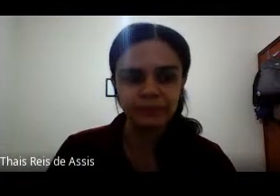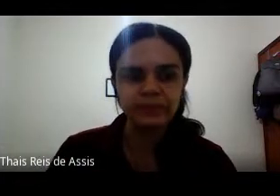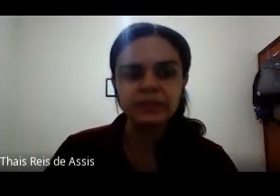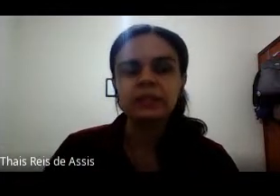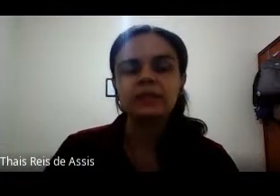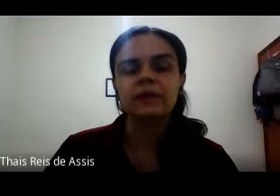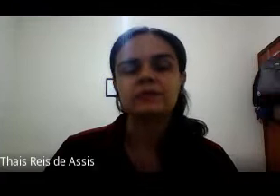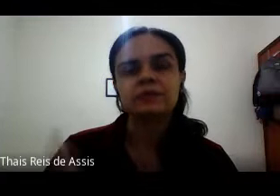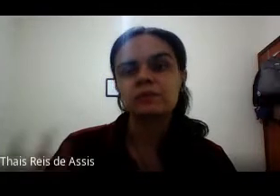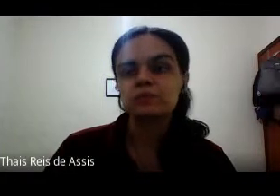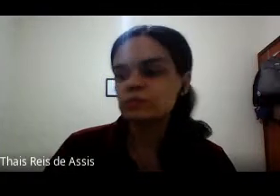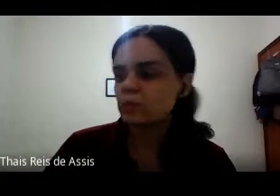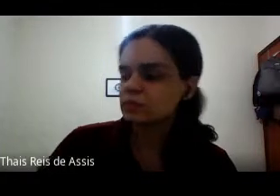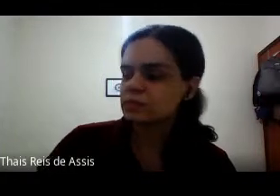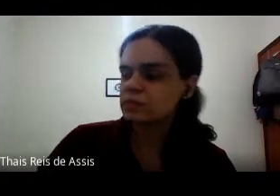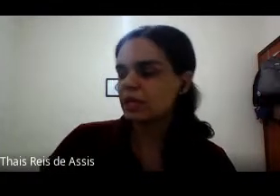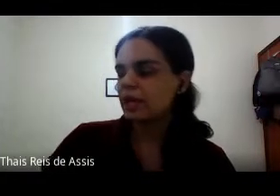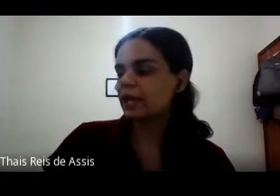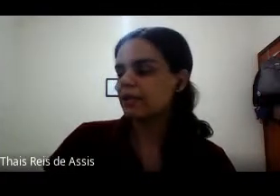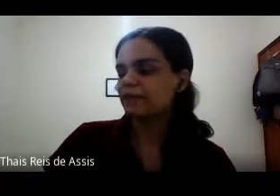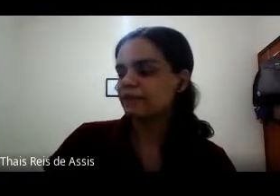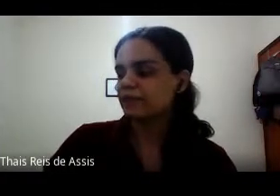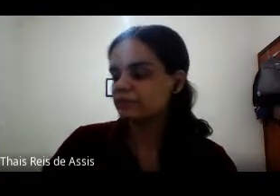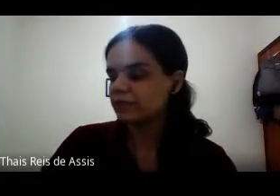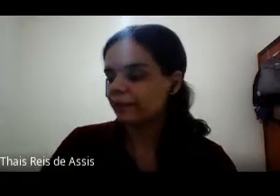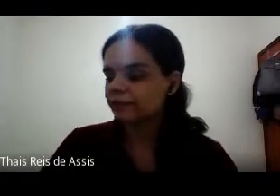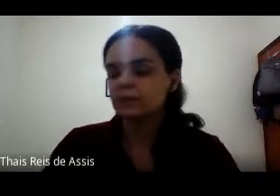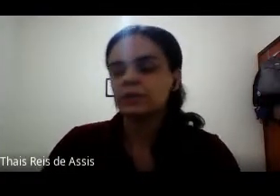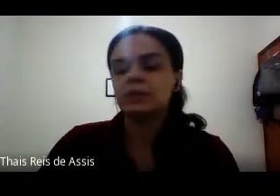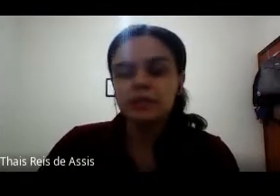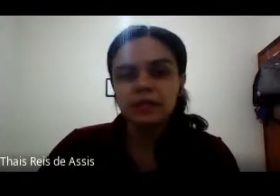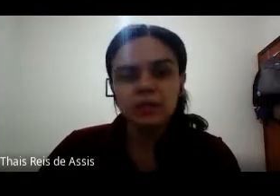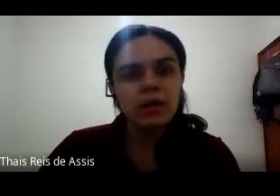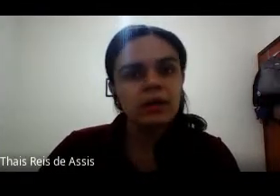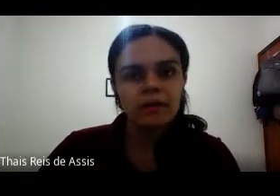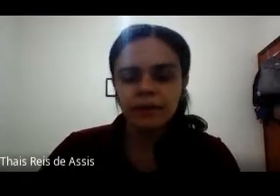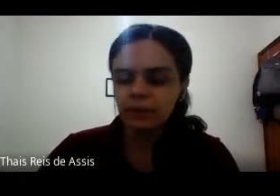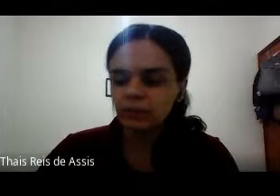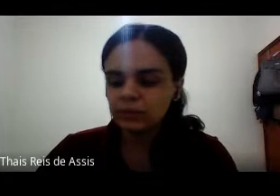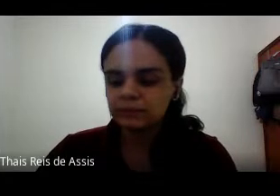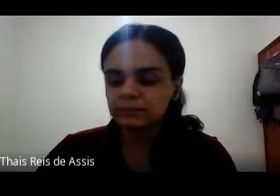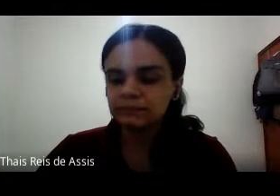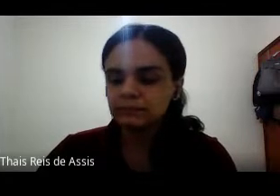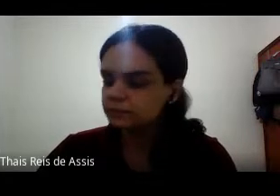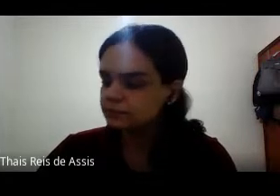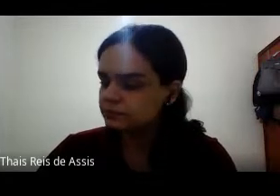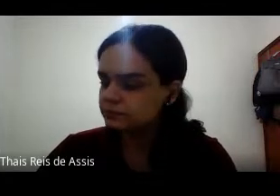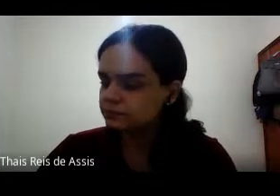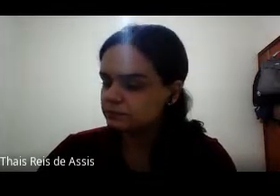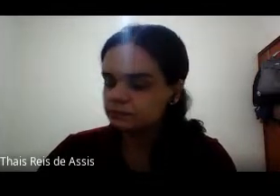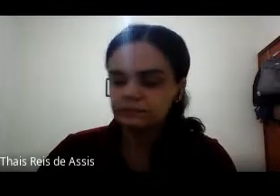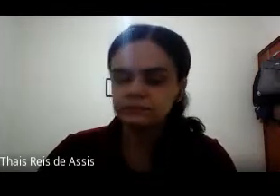uma. Então, esse é um dos pontos que ele defende, tá? Tranquilo, alguma pergunta?